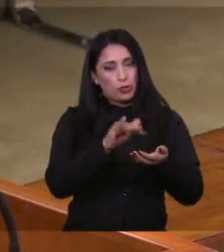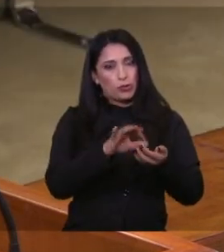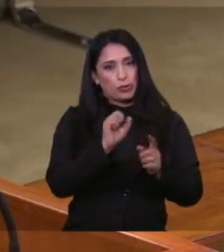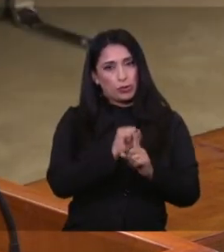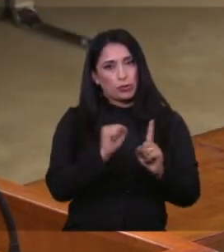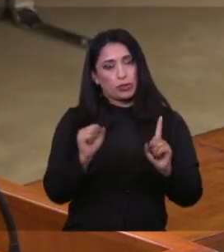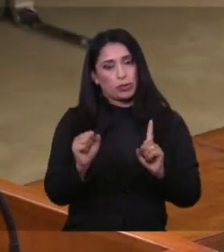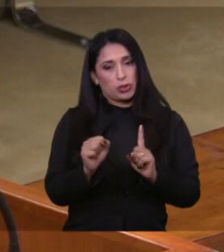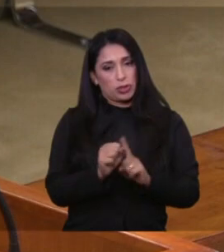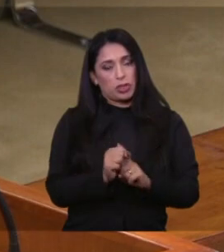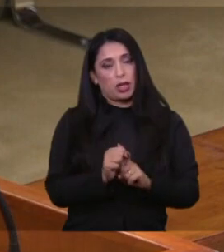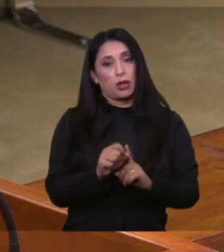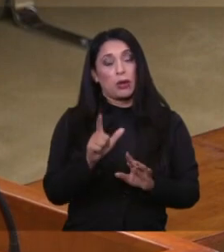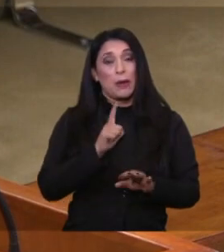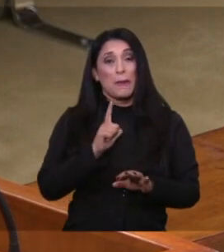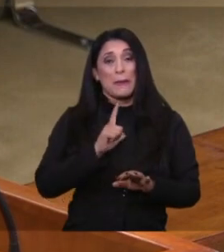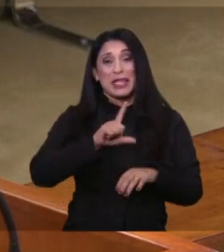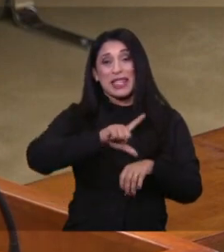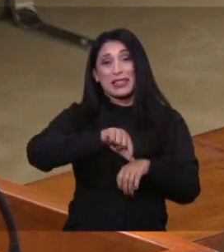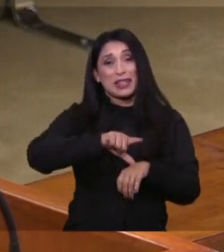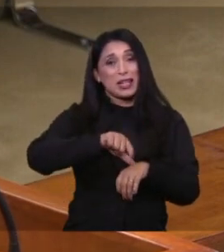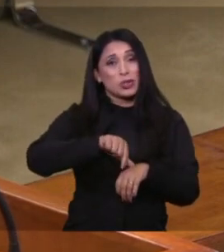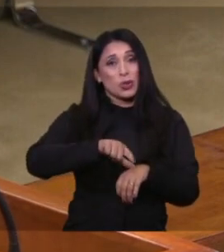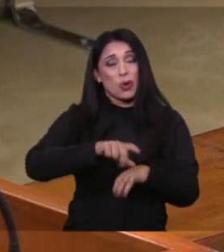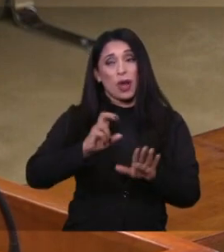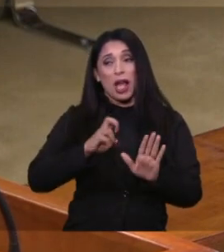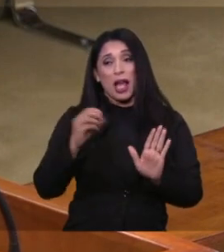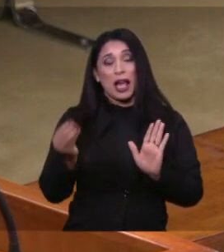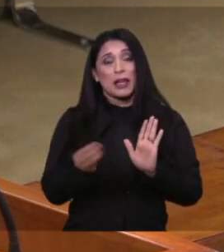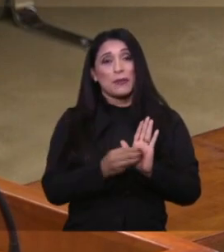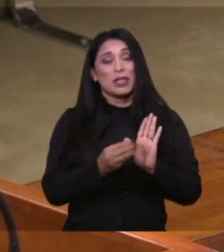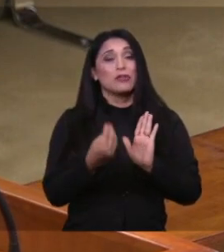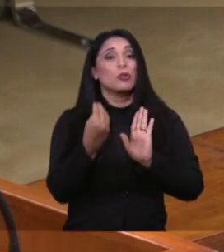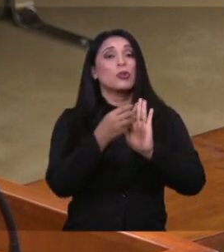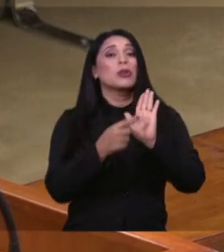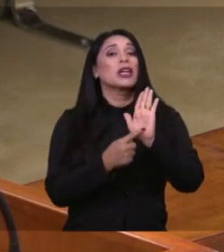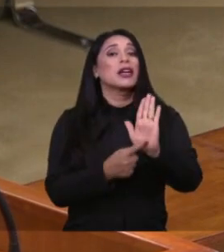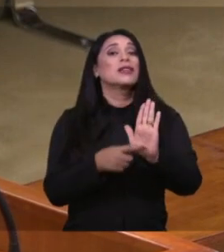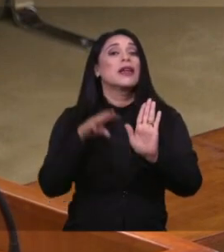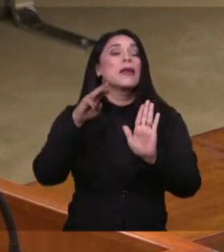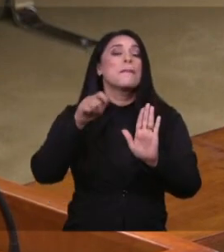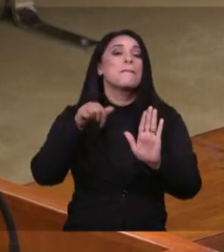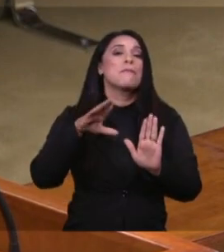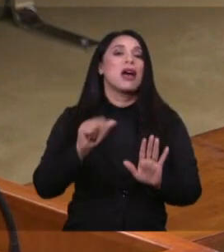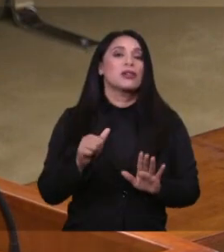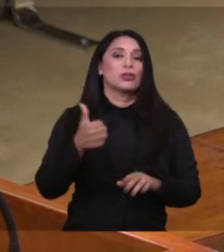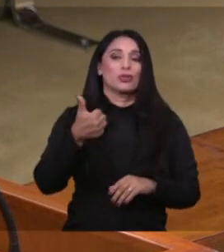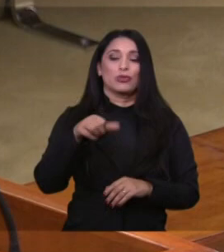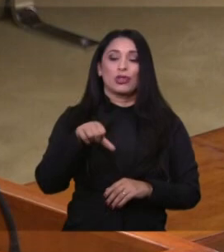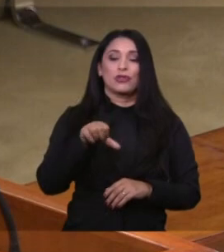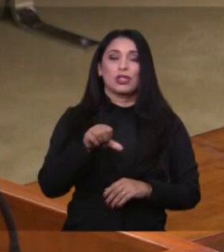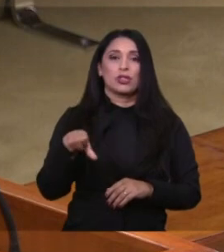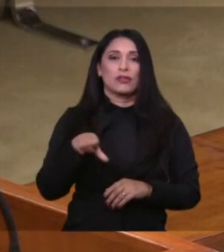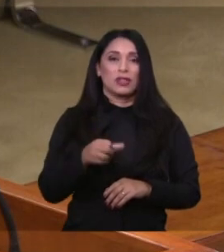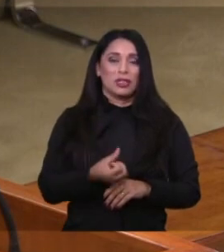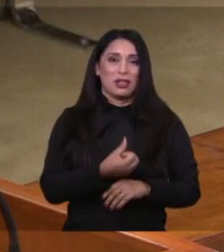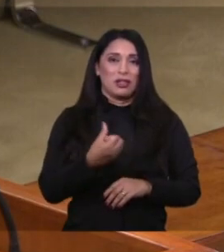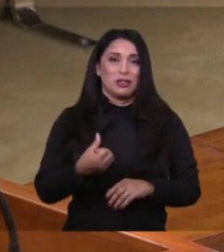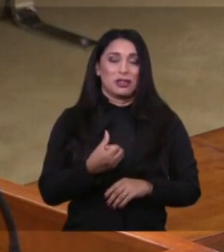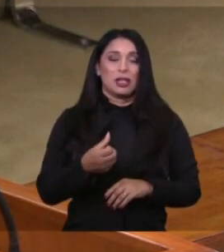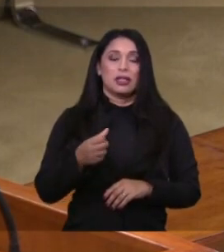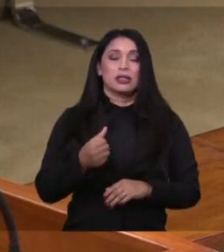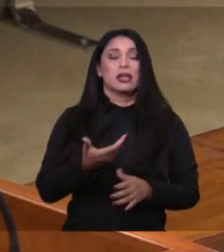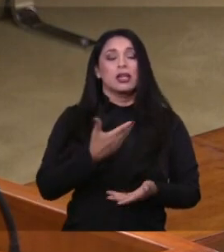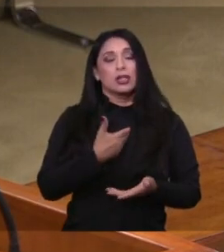a tramitação legislativa atrasou, a emenda foi publicada somente em março de 96 e a União, tal como os Estados fazem